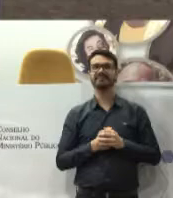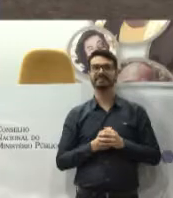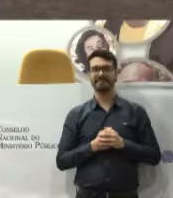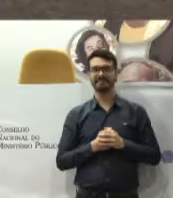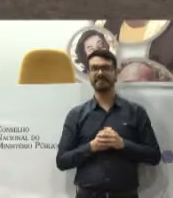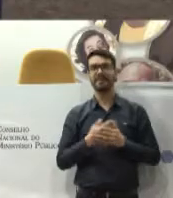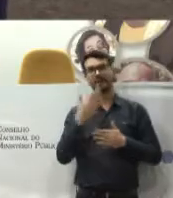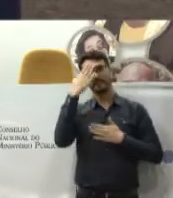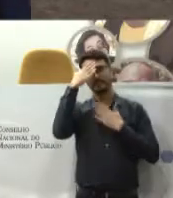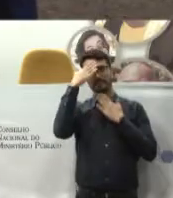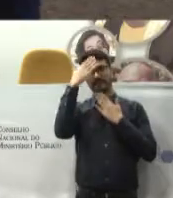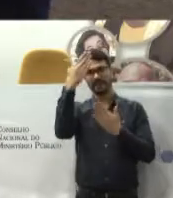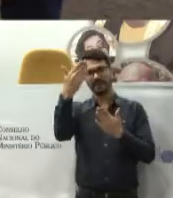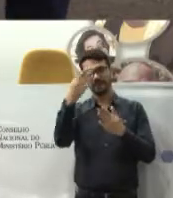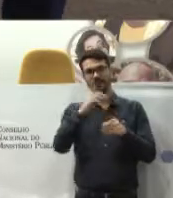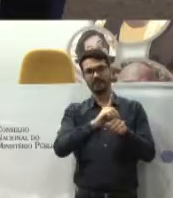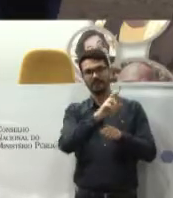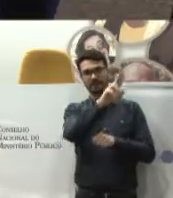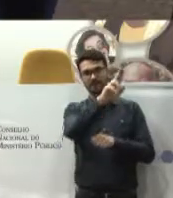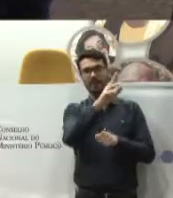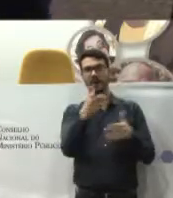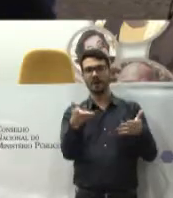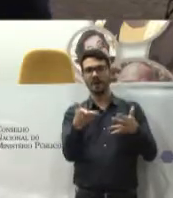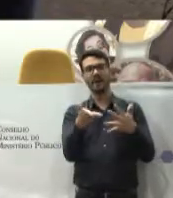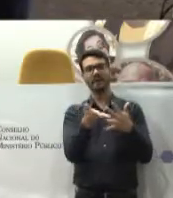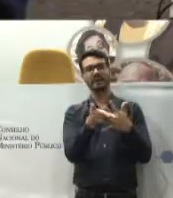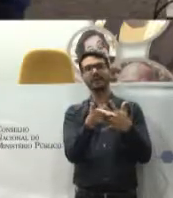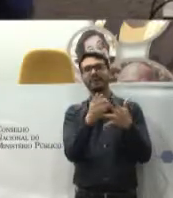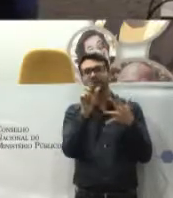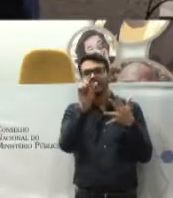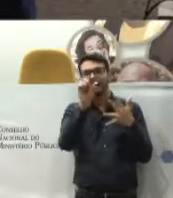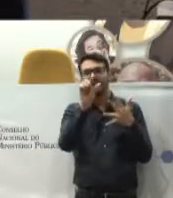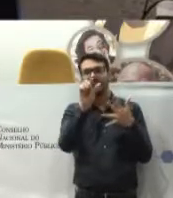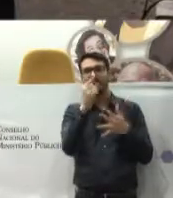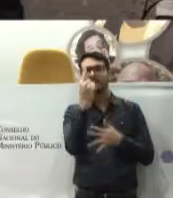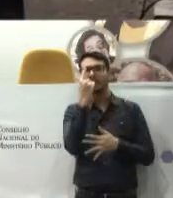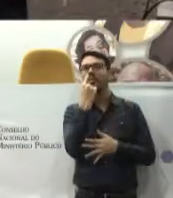Muito obrigado, doutor. Nós faremos agora um pequeno intervalo para o almoço